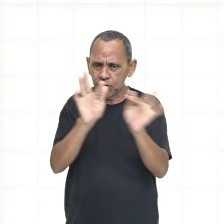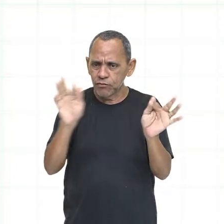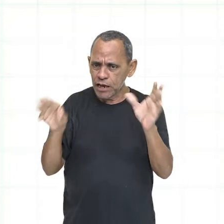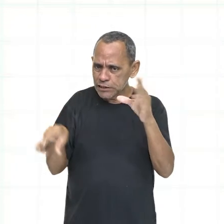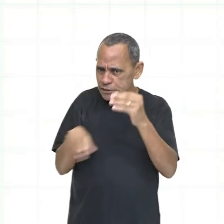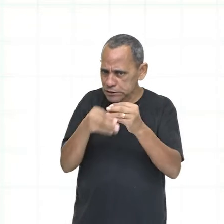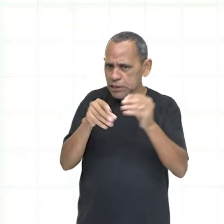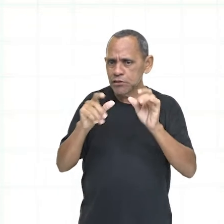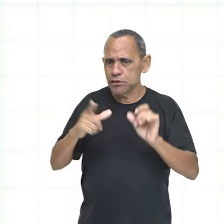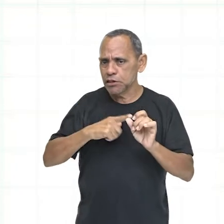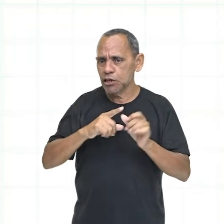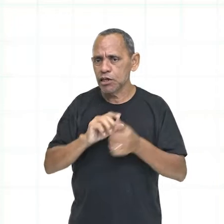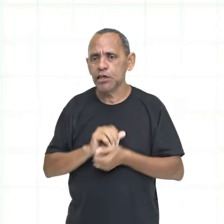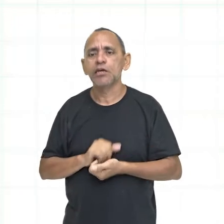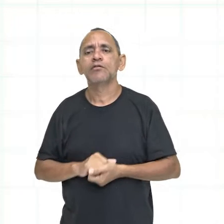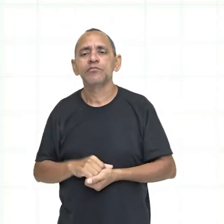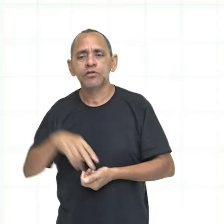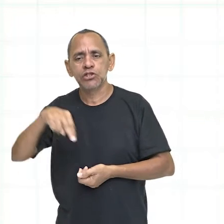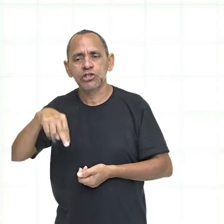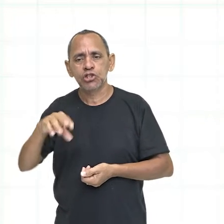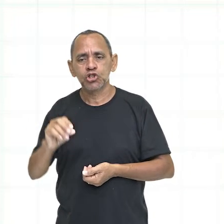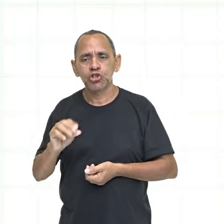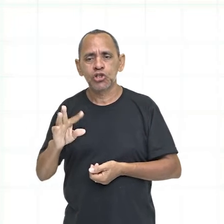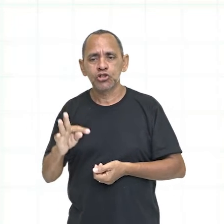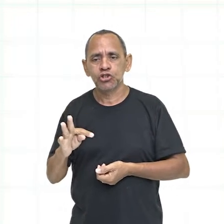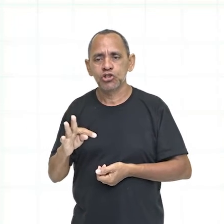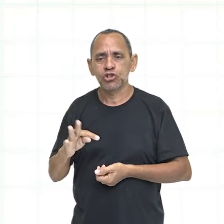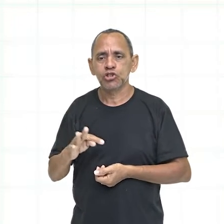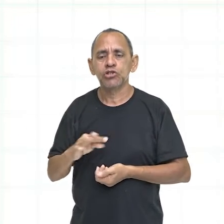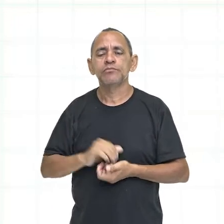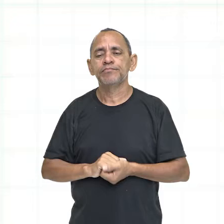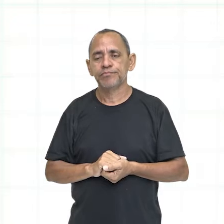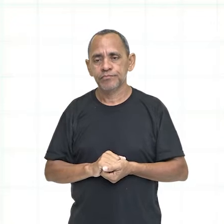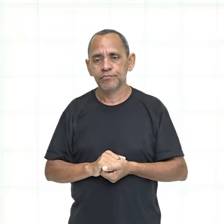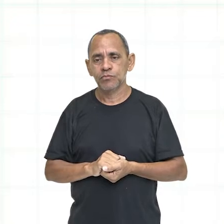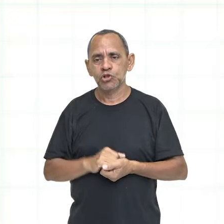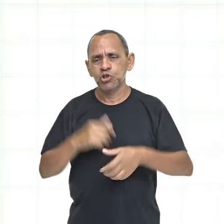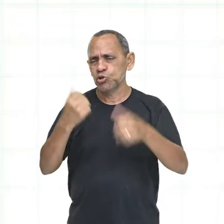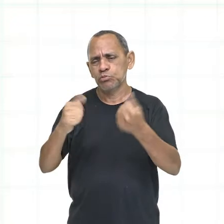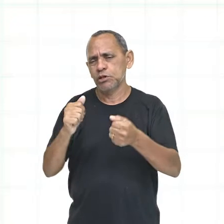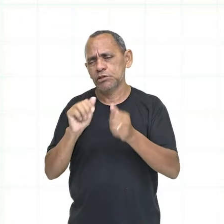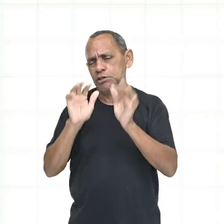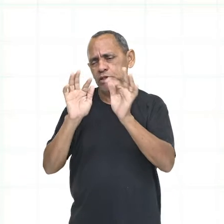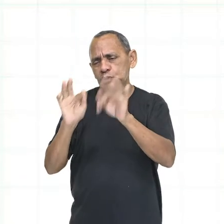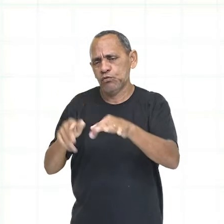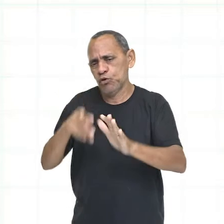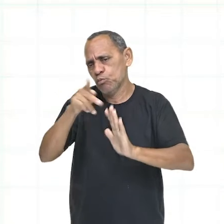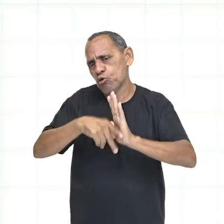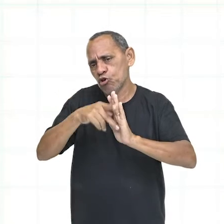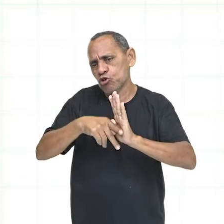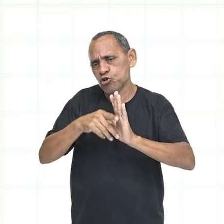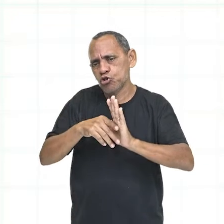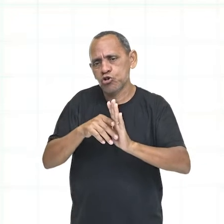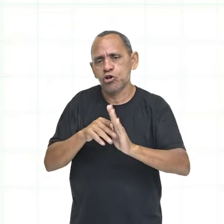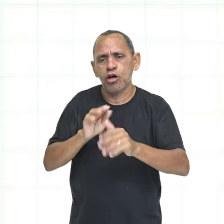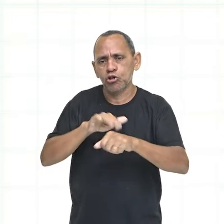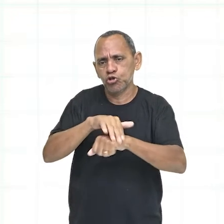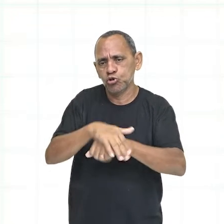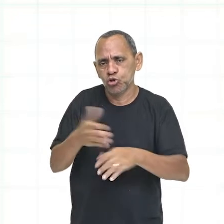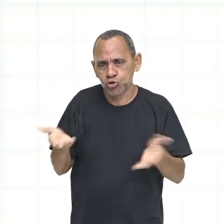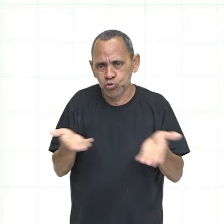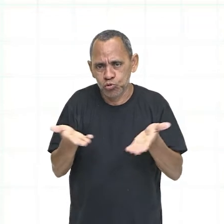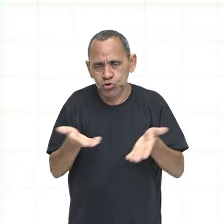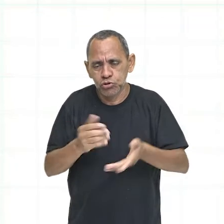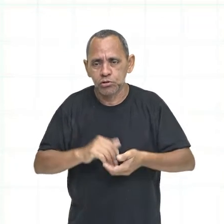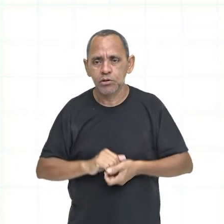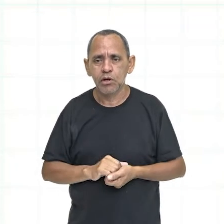preciso terminar o projeto essa noite. I can work on it tomorrow. Eu posso trabalhar nele amanhã.